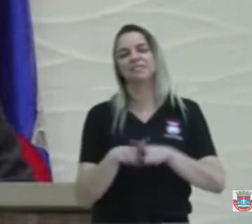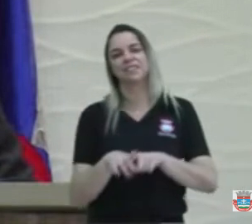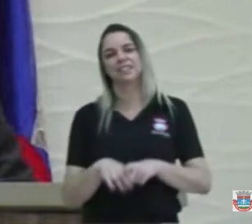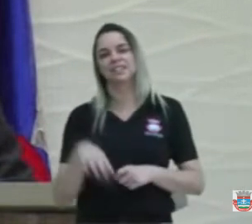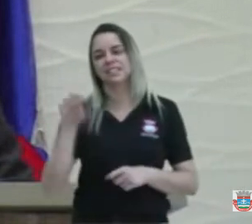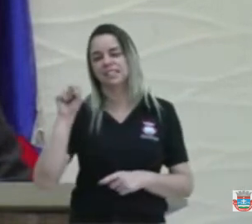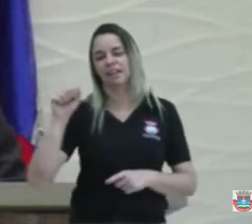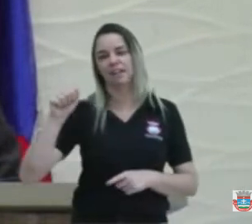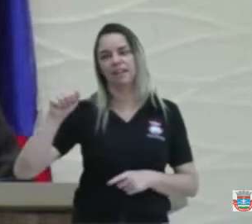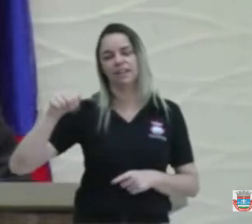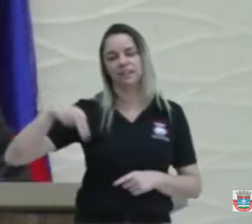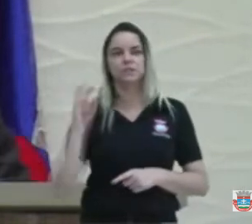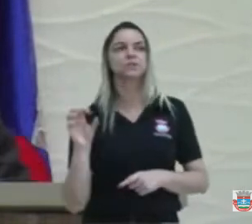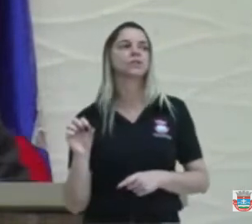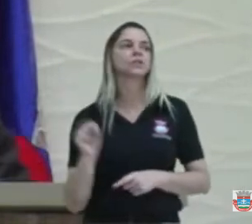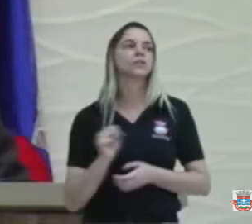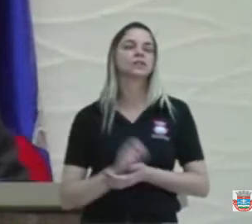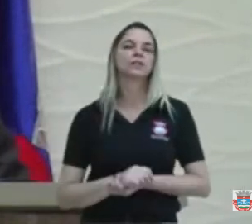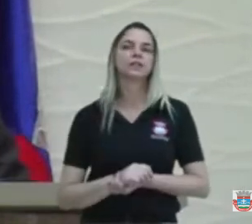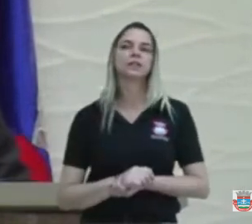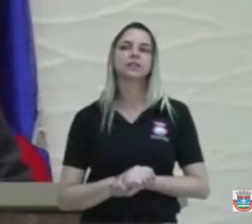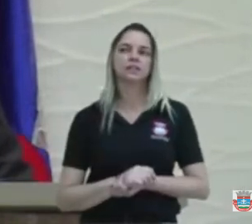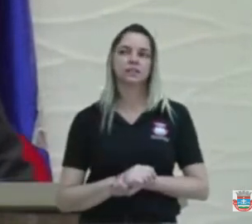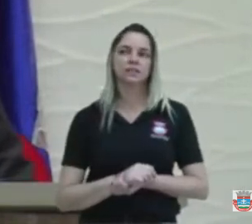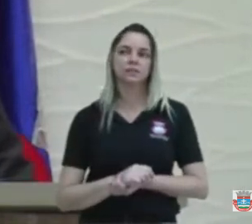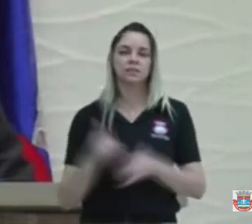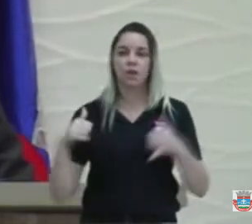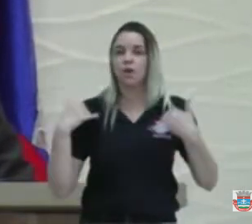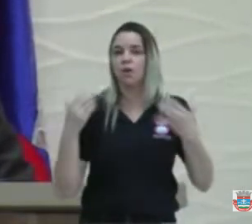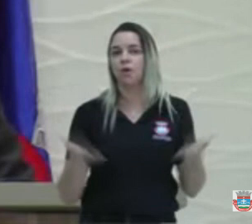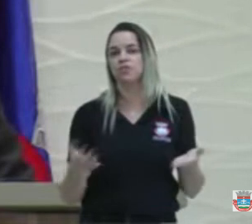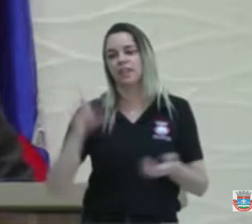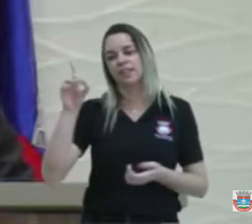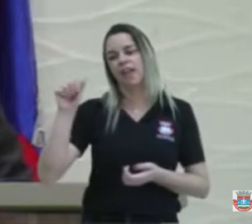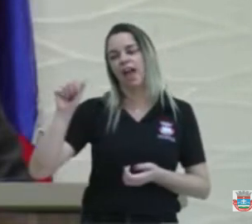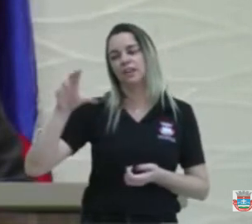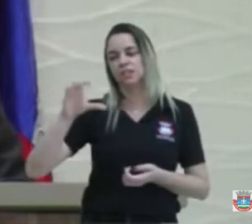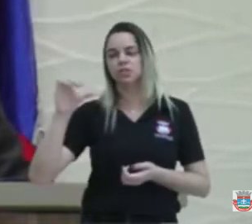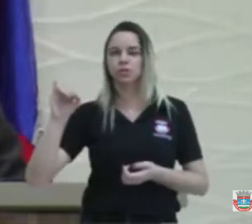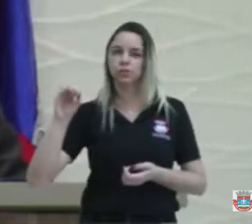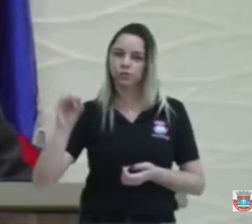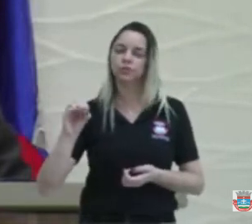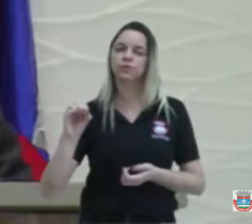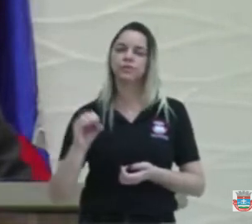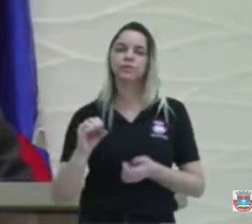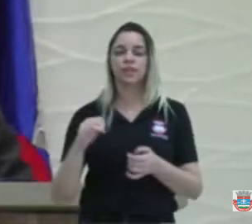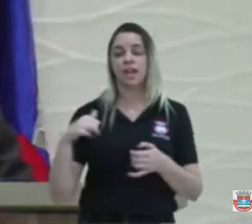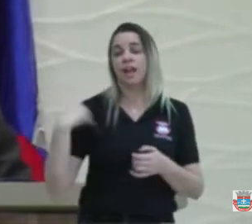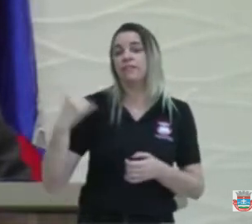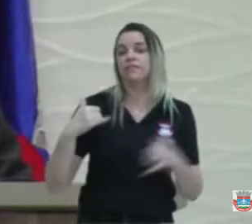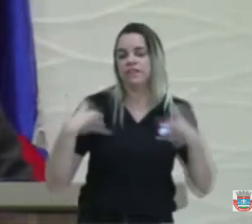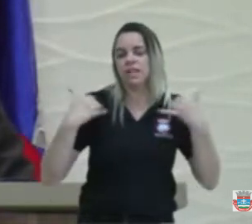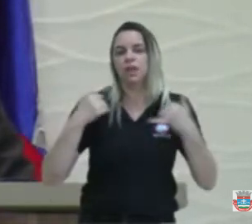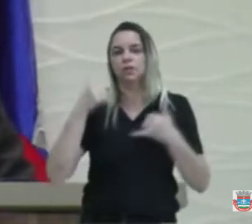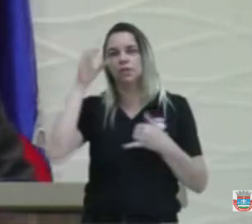Sandro Sintra, filho de Gonzaga, que faz aniversário na data de hoje. Para Dácio Filho, que fez aniversário no dia